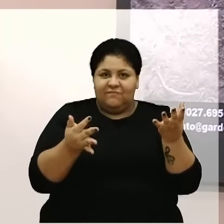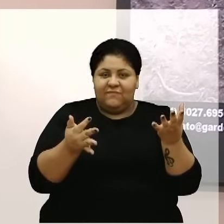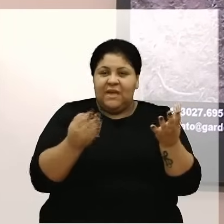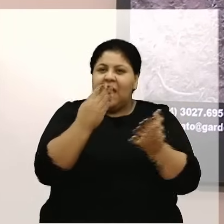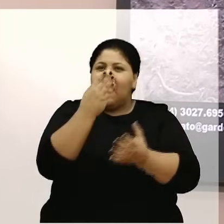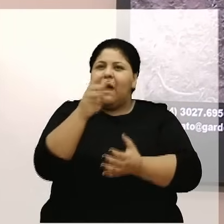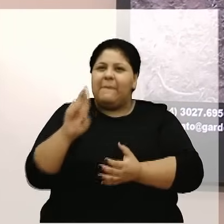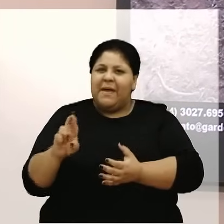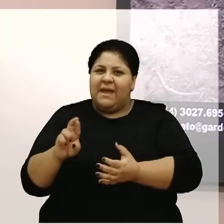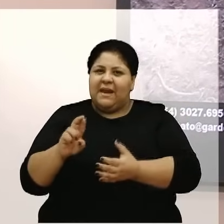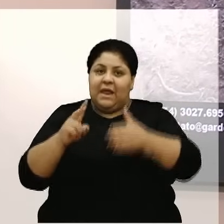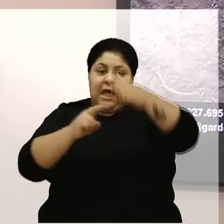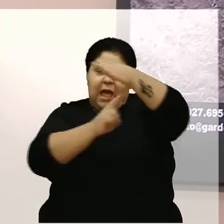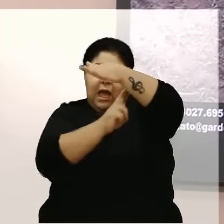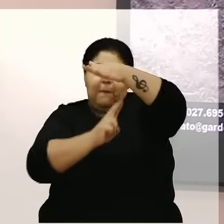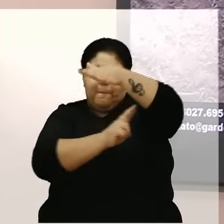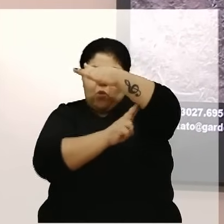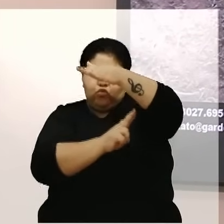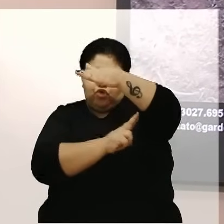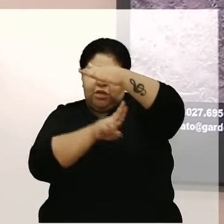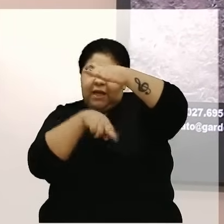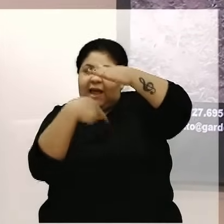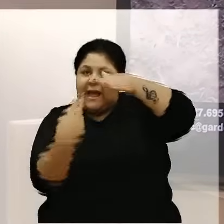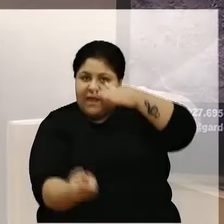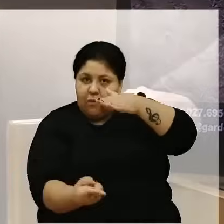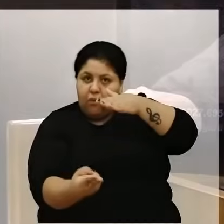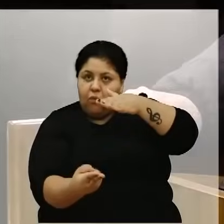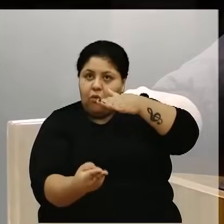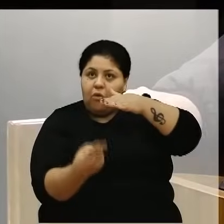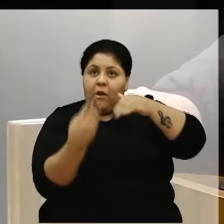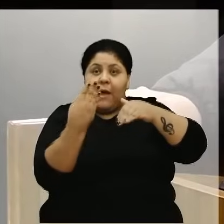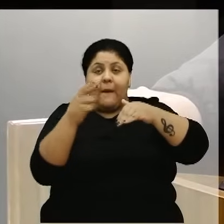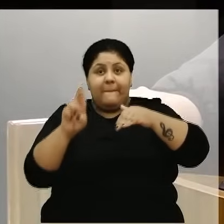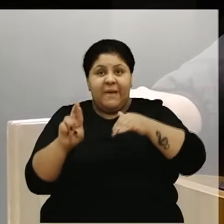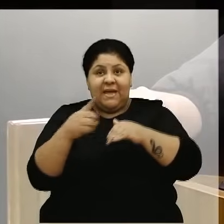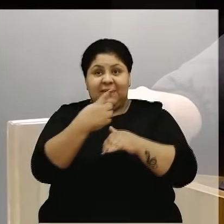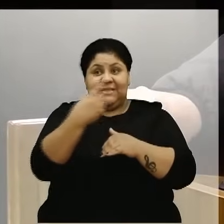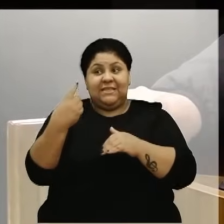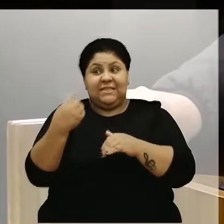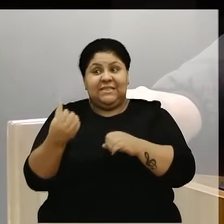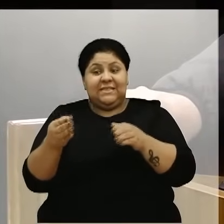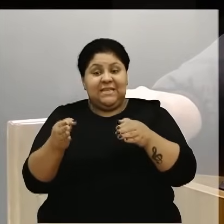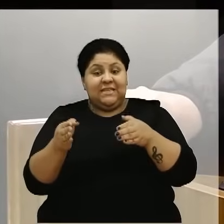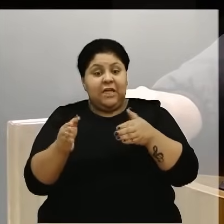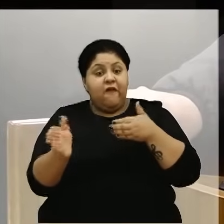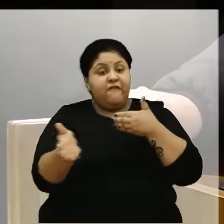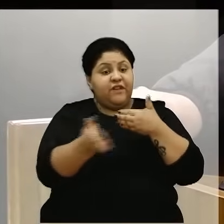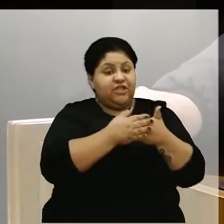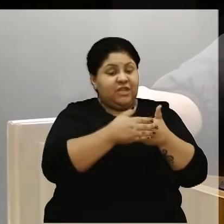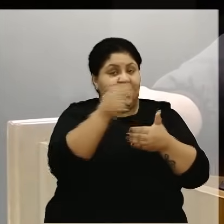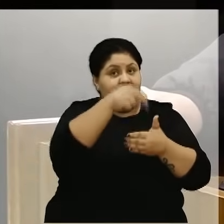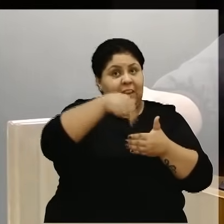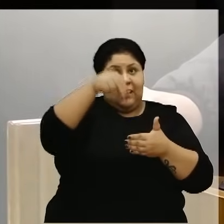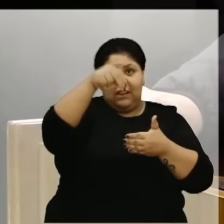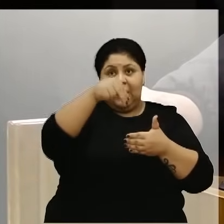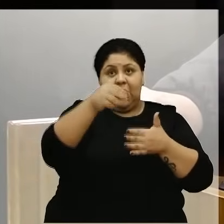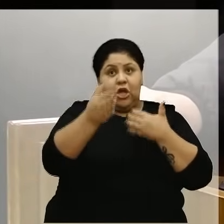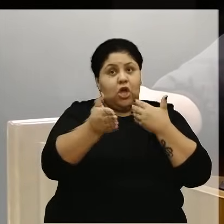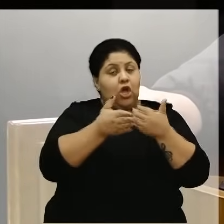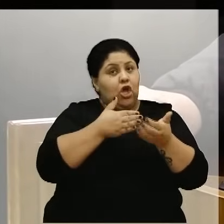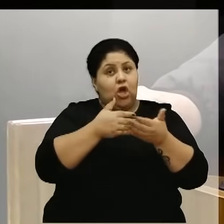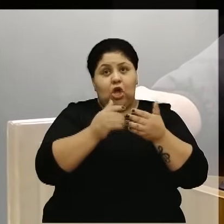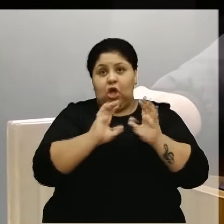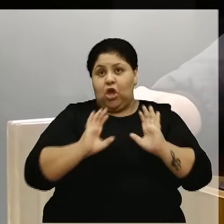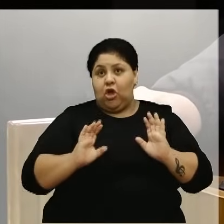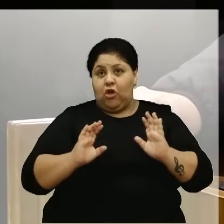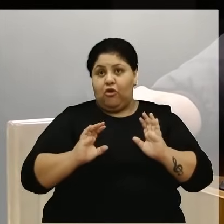São Sebastião do Caí, no momento que a BR-116 está trancada para a parte norte, é só vocês ficarem, qualquer um de vocês ficarem 20, 30